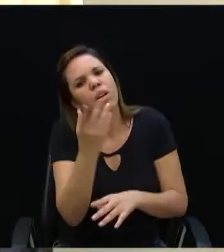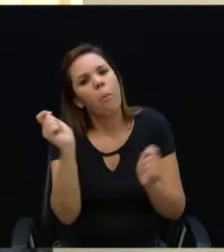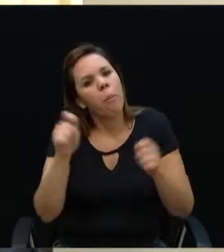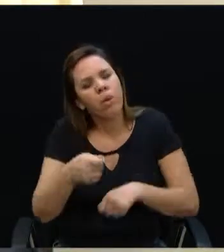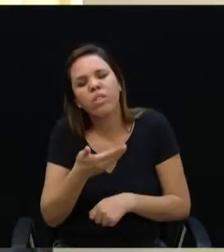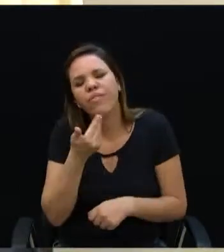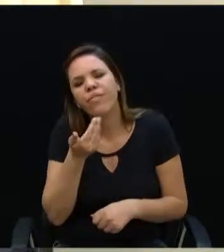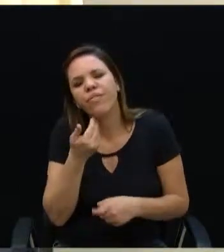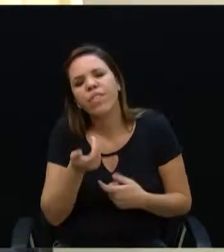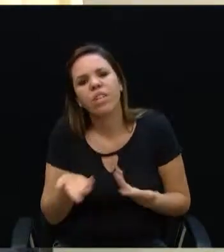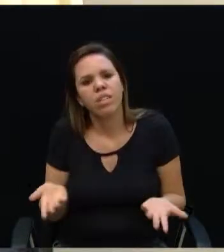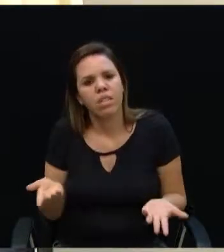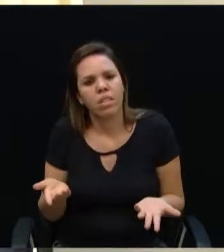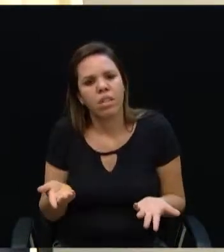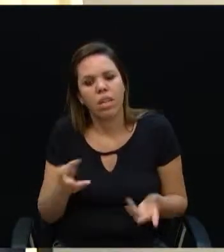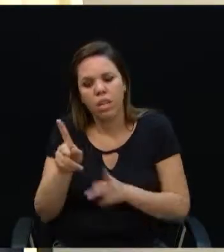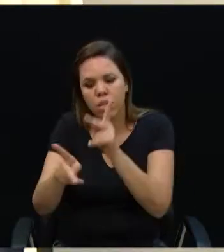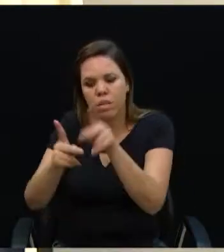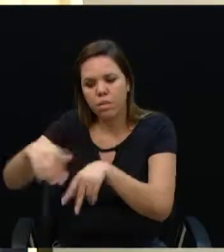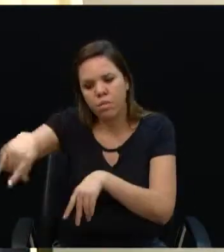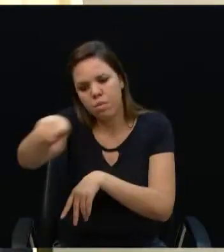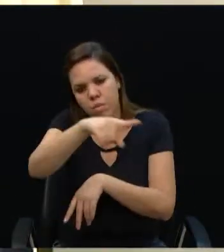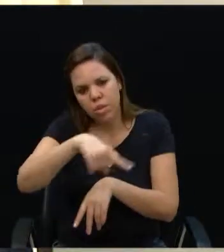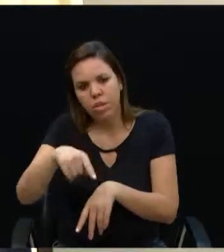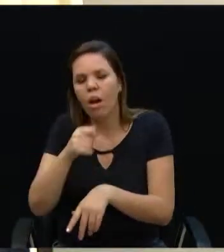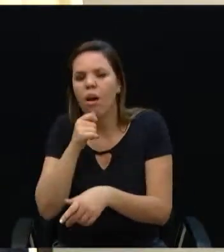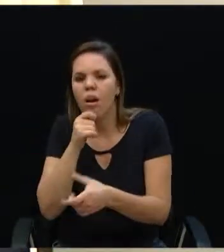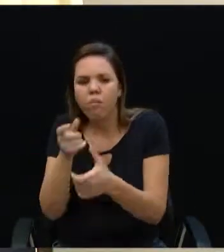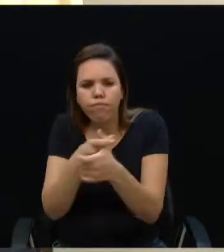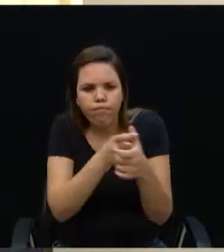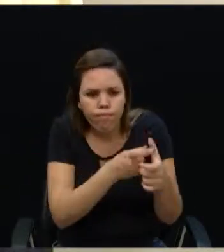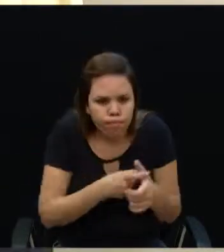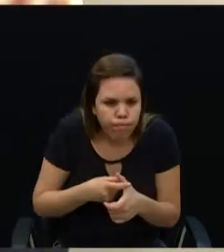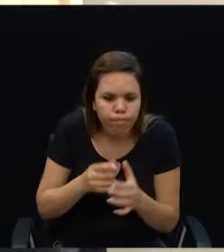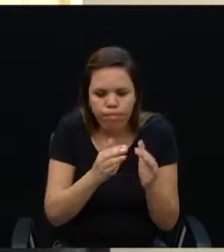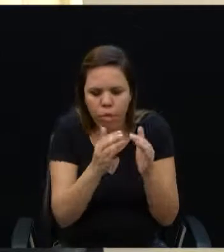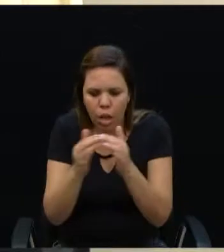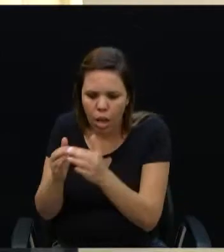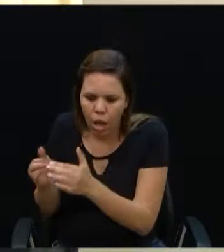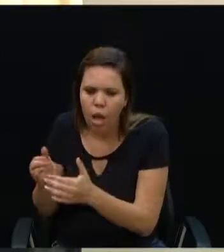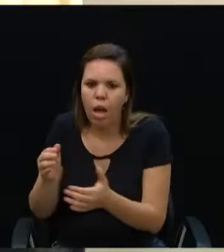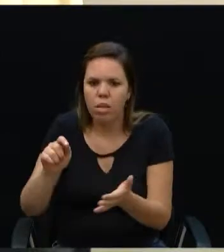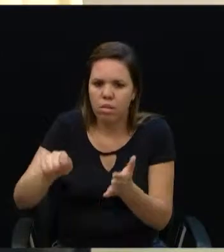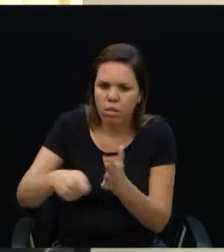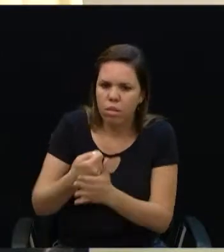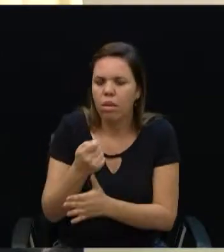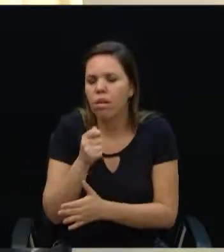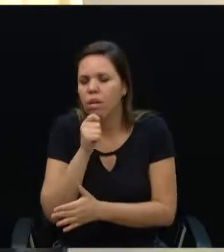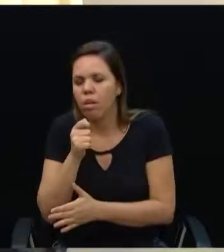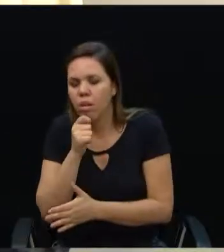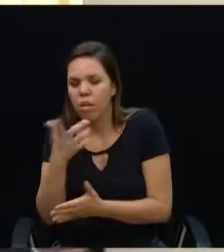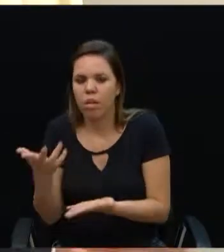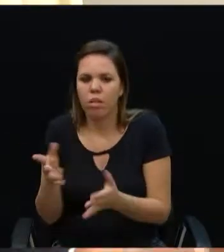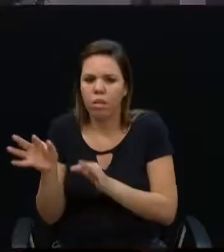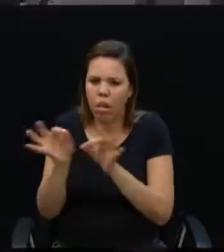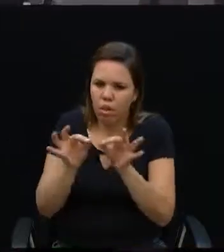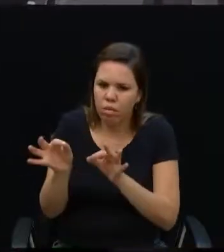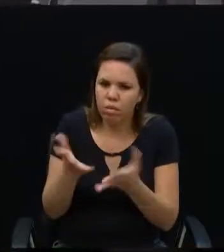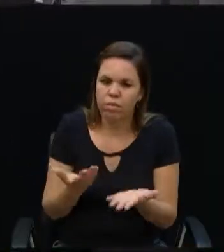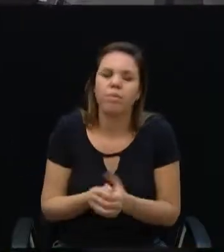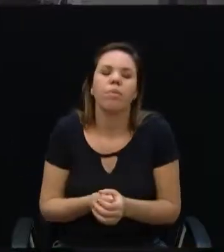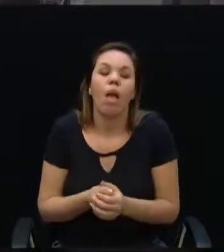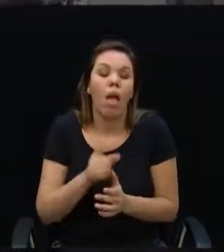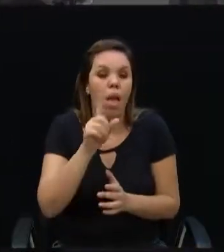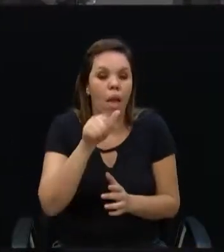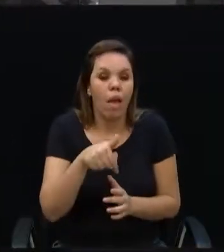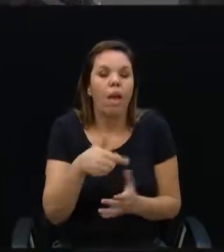possa facilitar aqueles contribuintes que estão inadimplentes para ter a sua situação fiscal junto ao município regularizado. Pelo